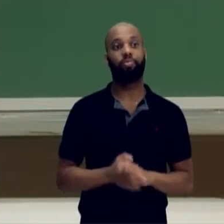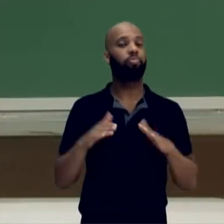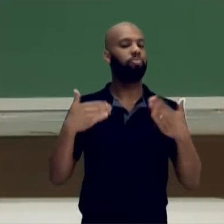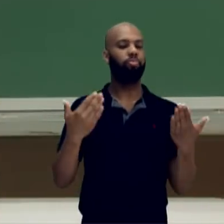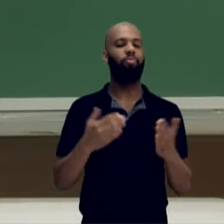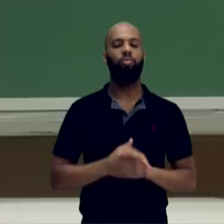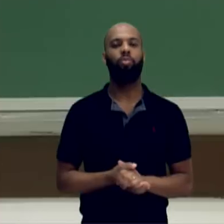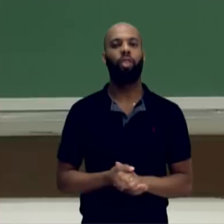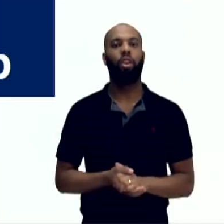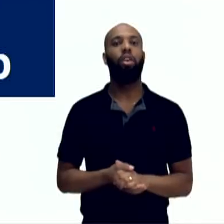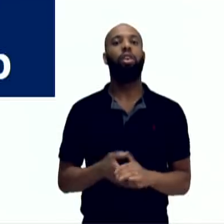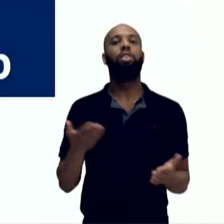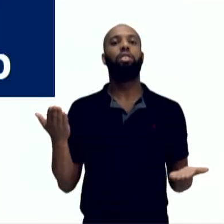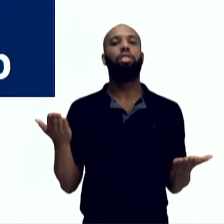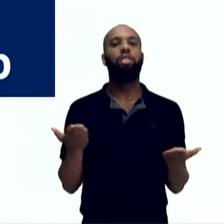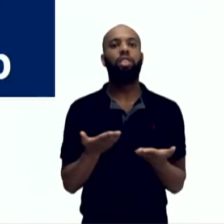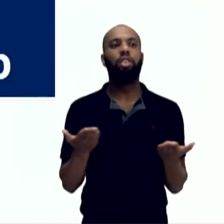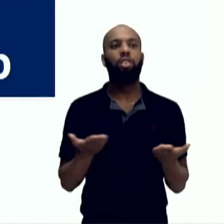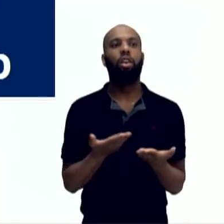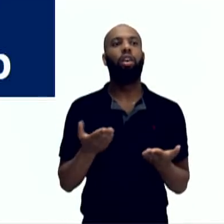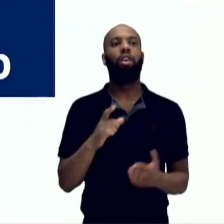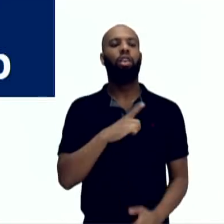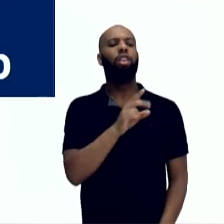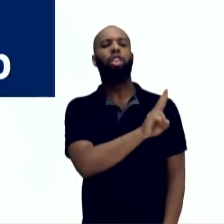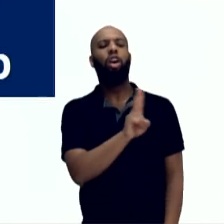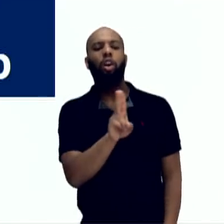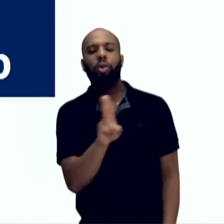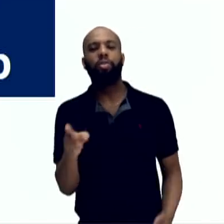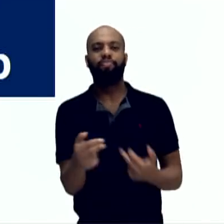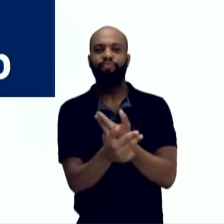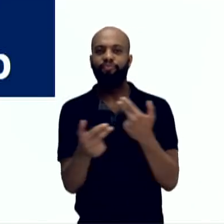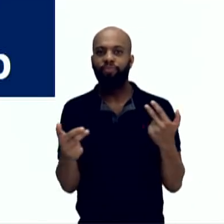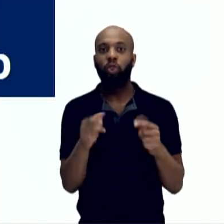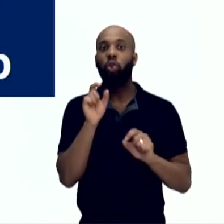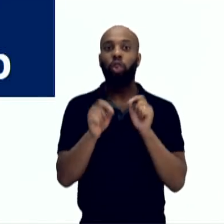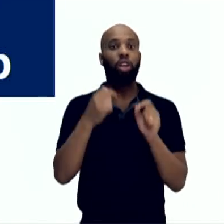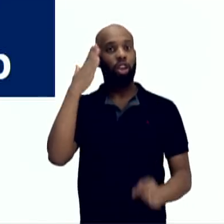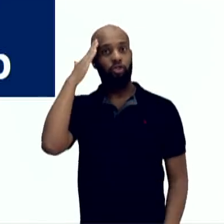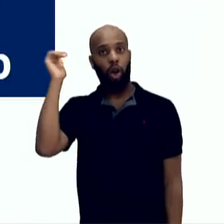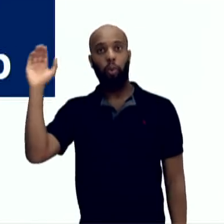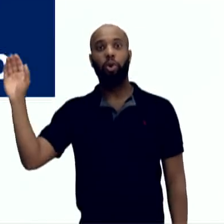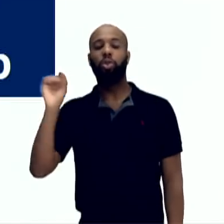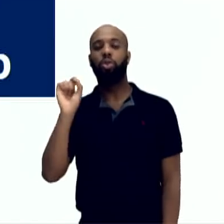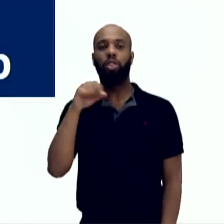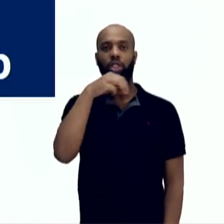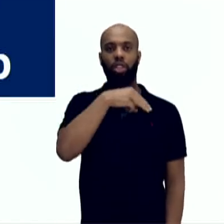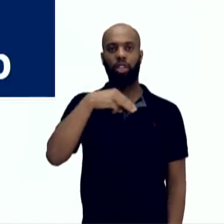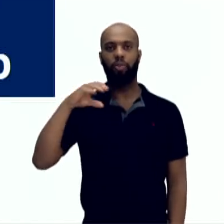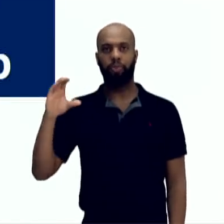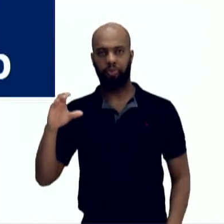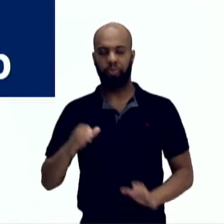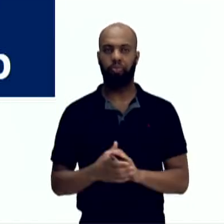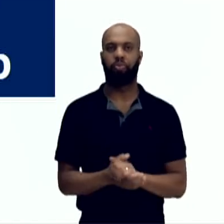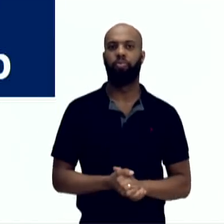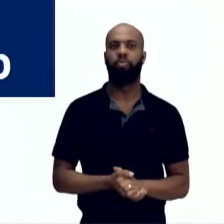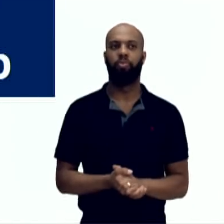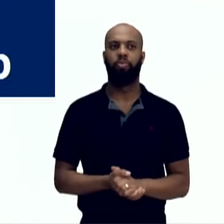Então vamos dar nomes às situações, né? O famoso MMC. Vamos